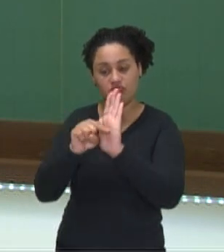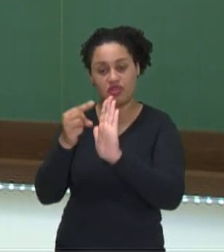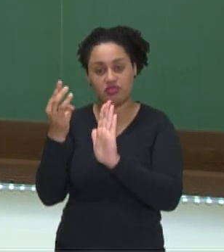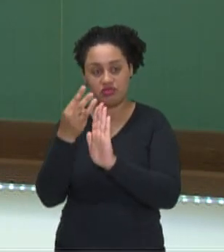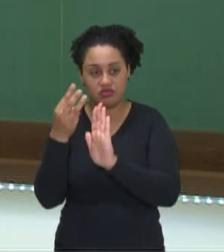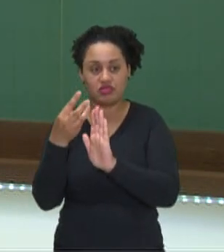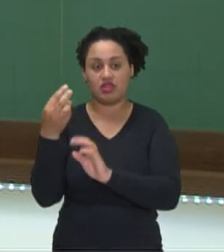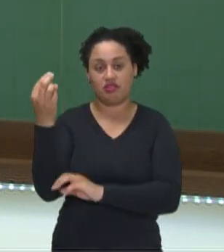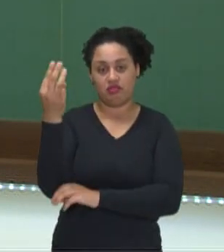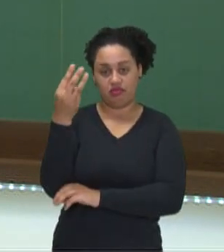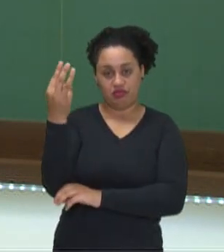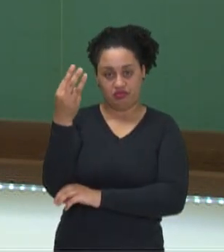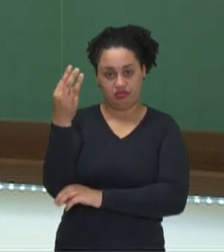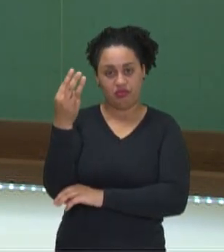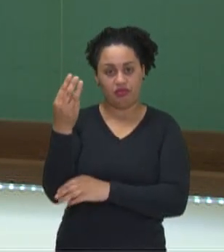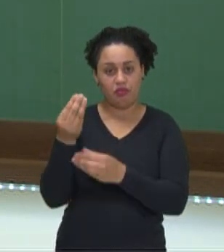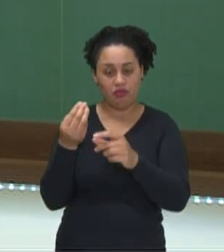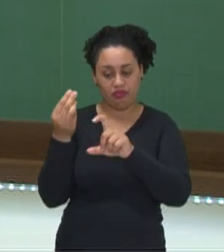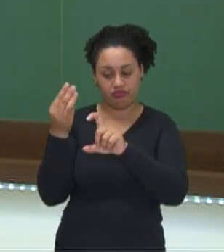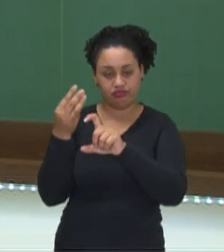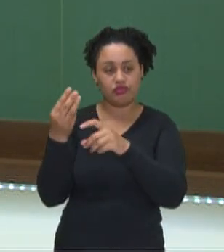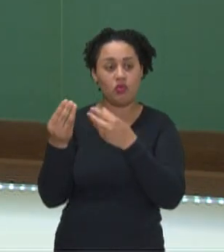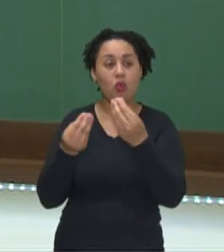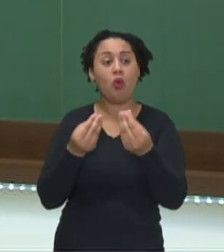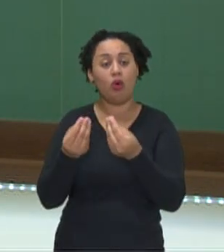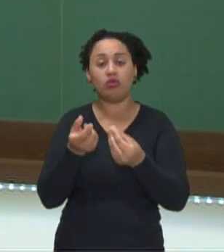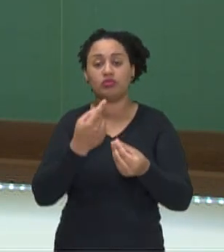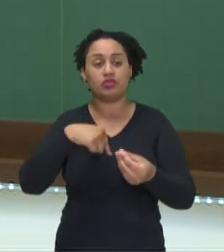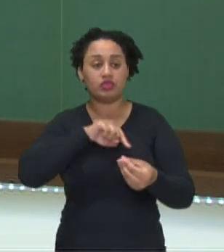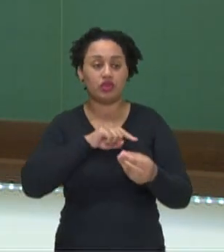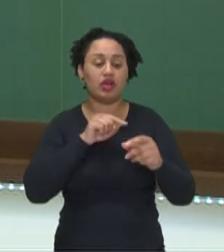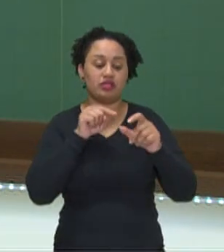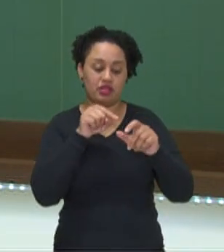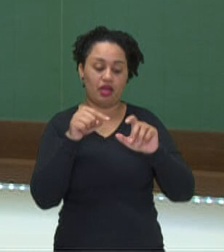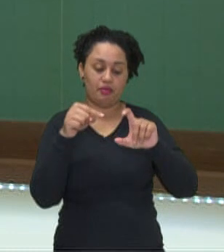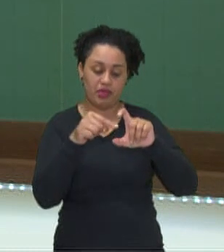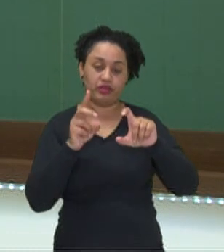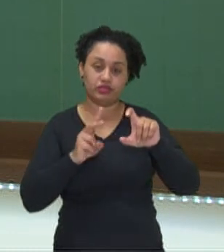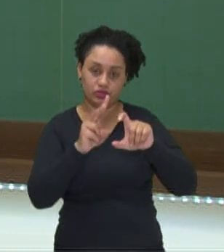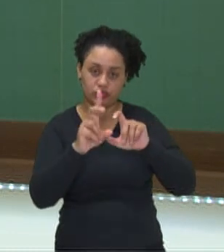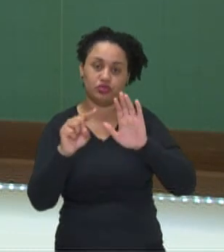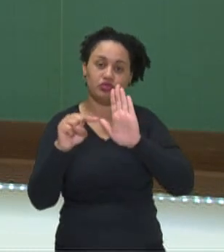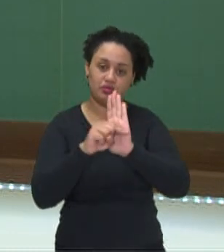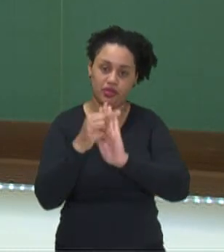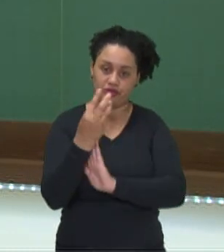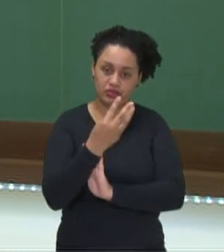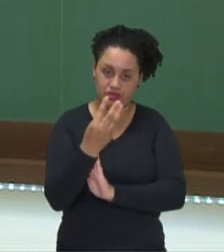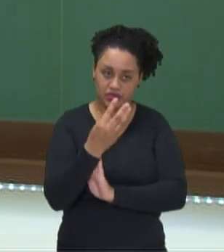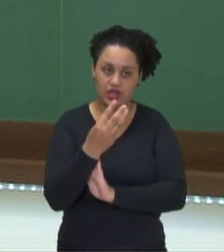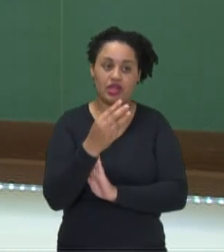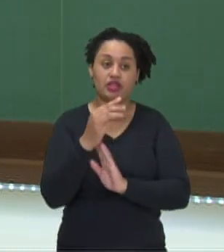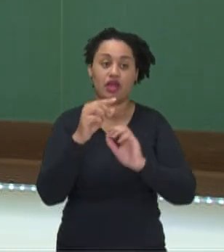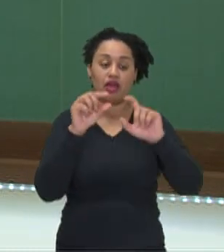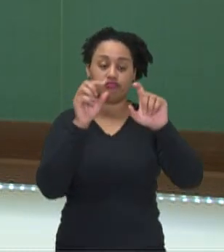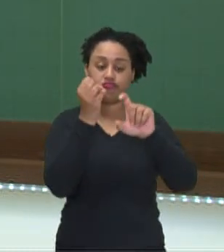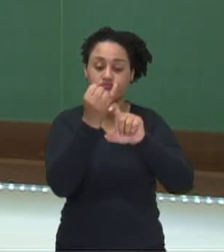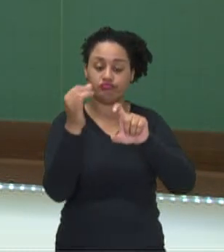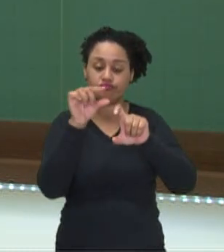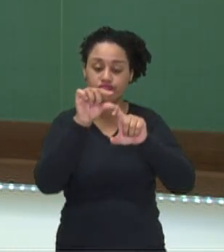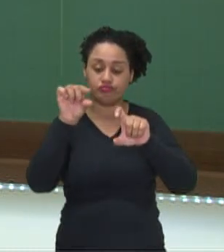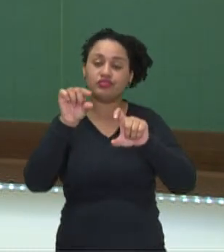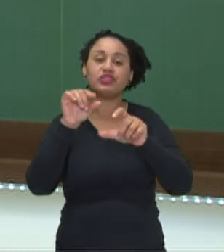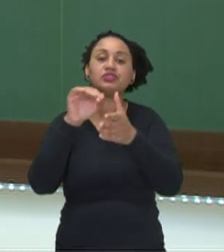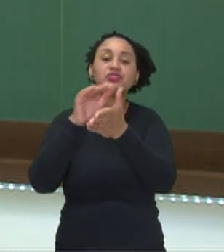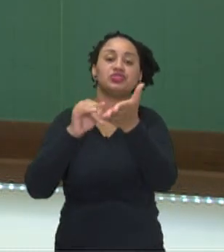3 elevado à terceira potência, nós conservamos a base e subtraímos os expoentes.